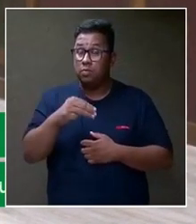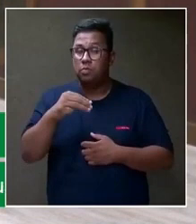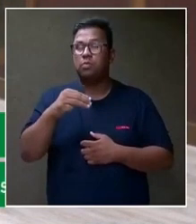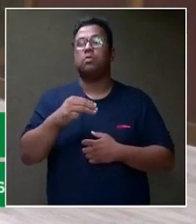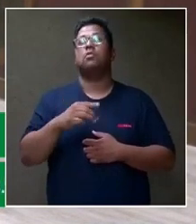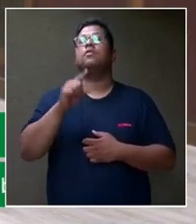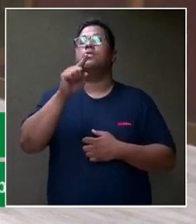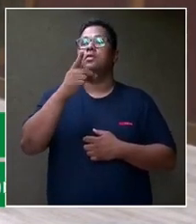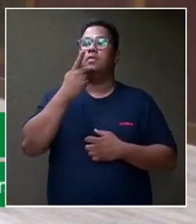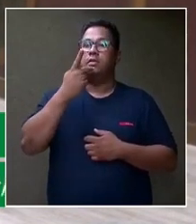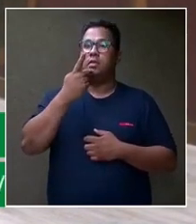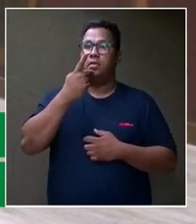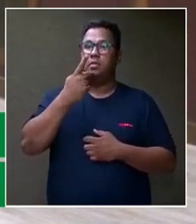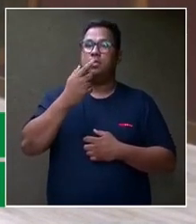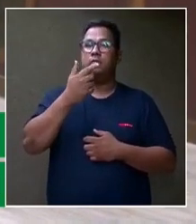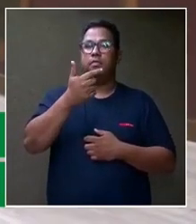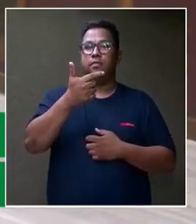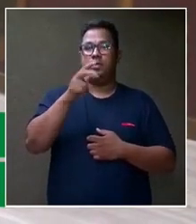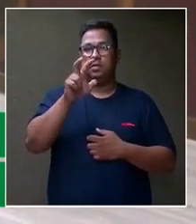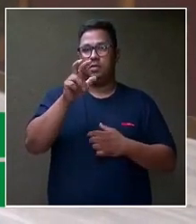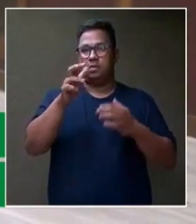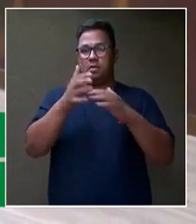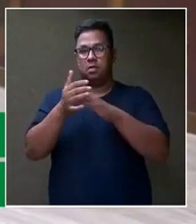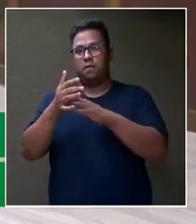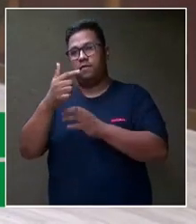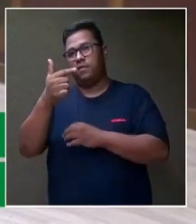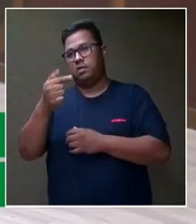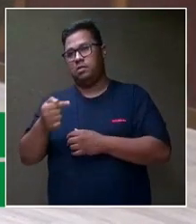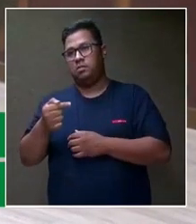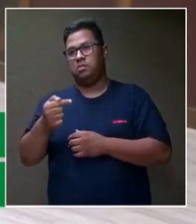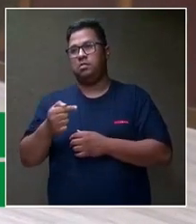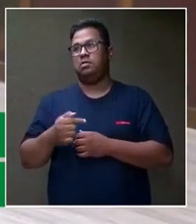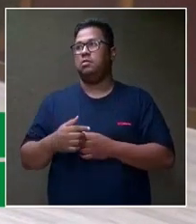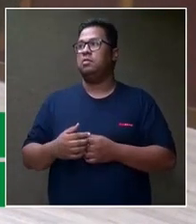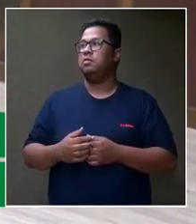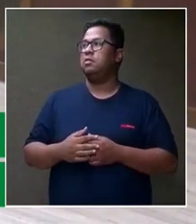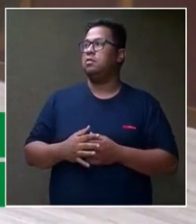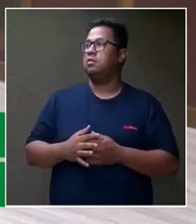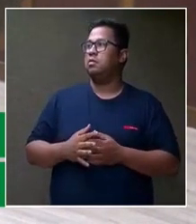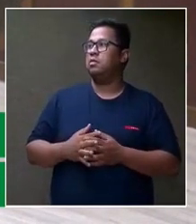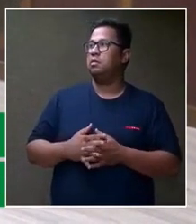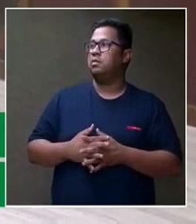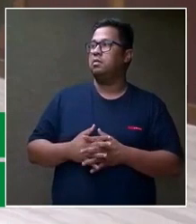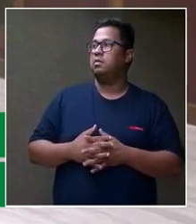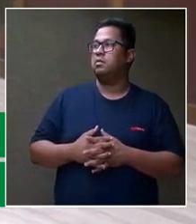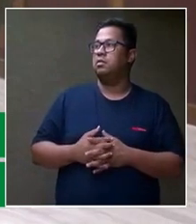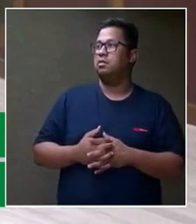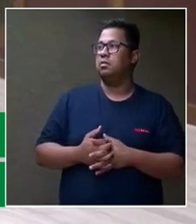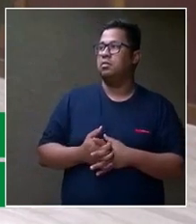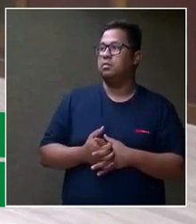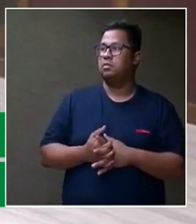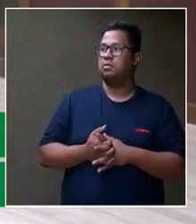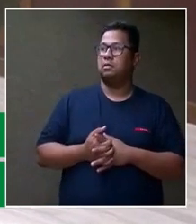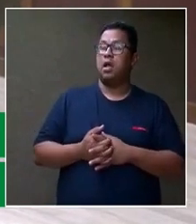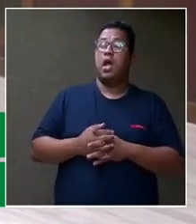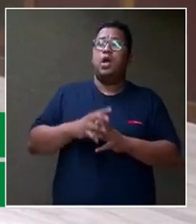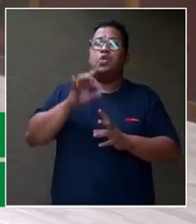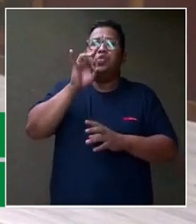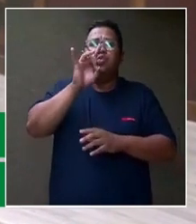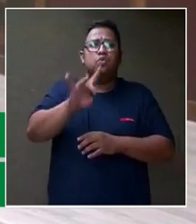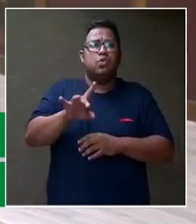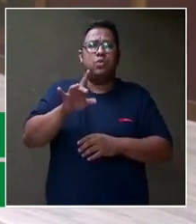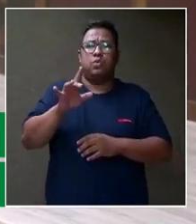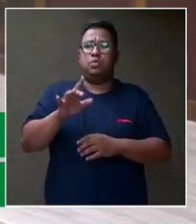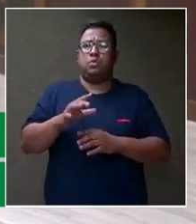áudio, como o senhor falou... 25 ou 27. A hora que sair, excelência, entre 25 e 27, a gente encerra. Excelência, é só um momento